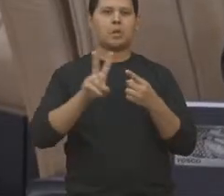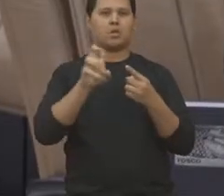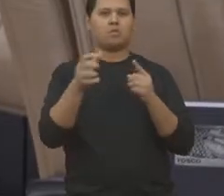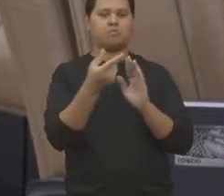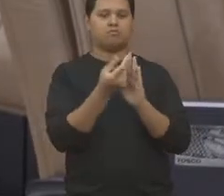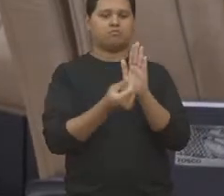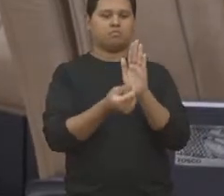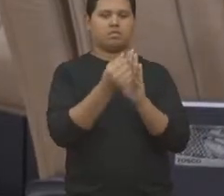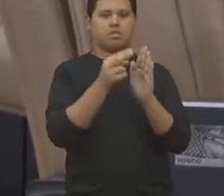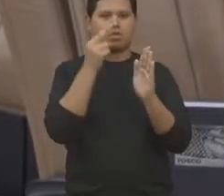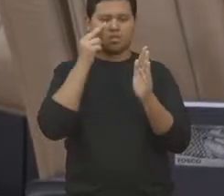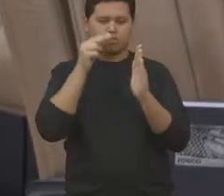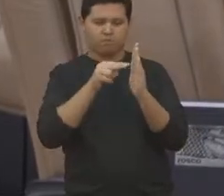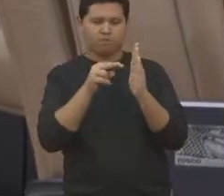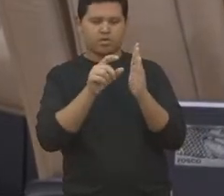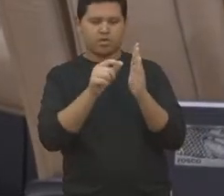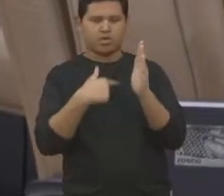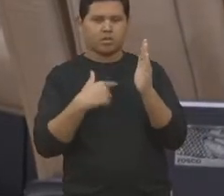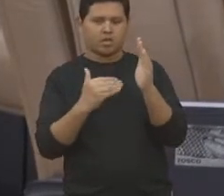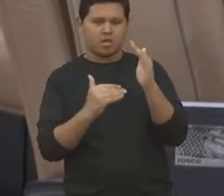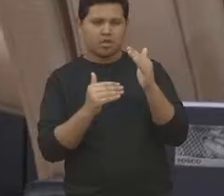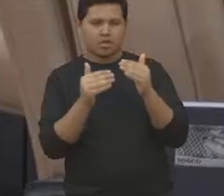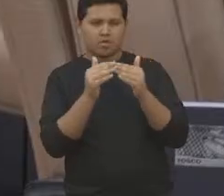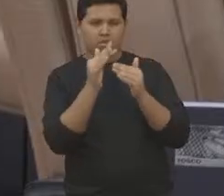receitas, vocês preveem aqui um valor de